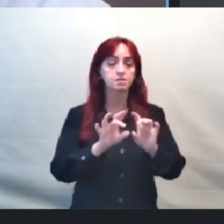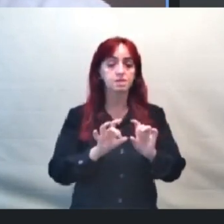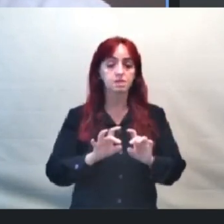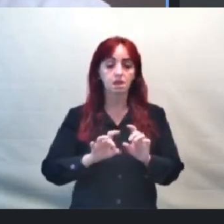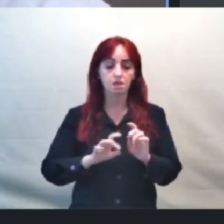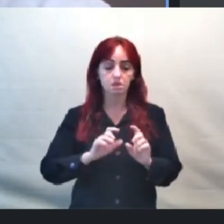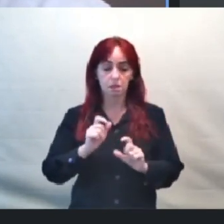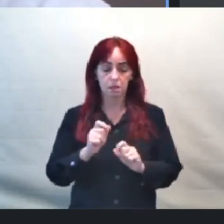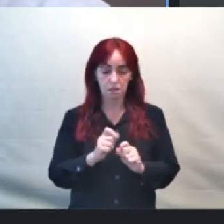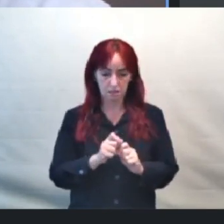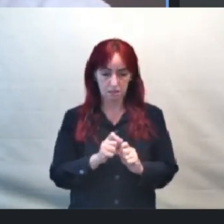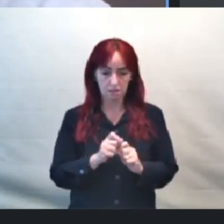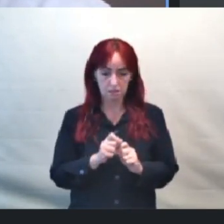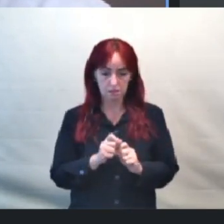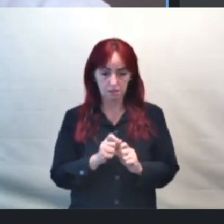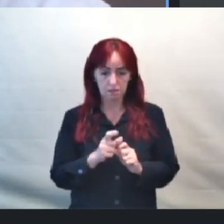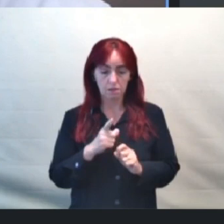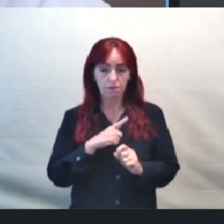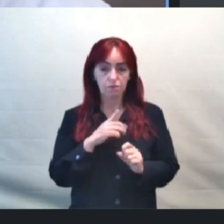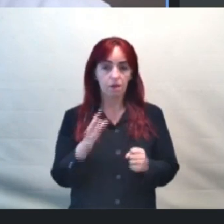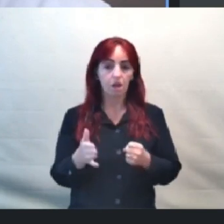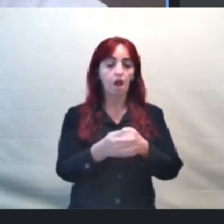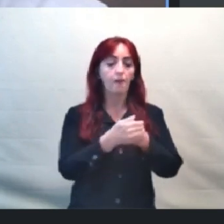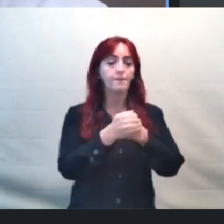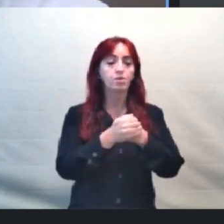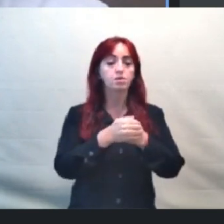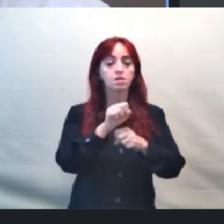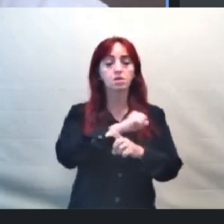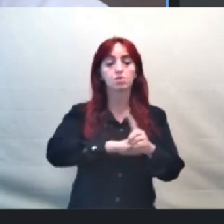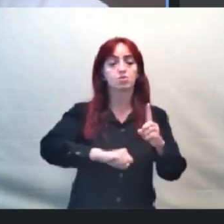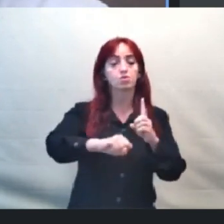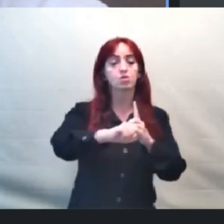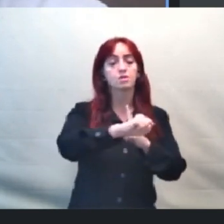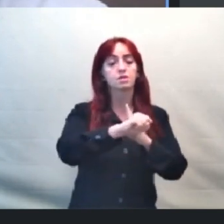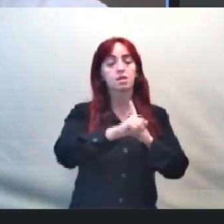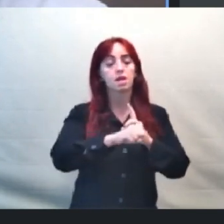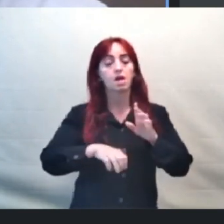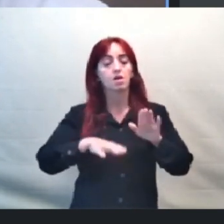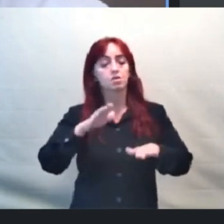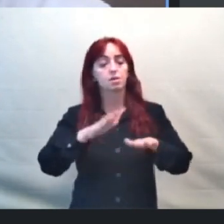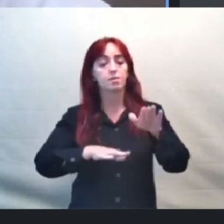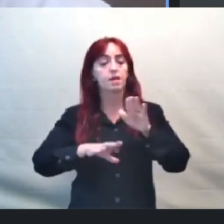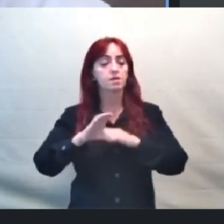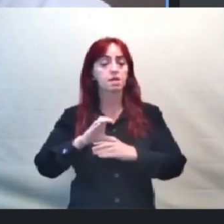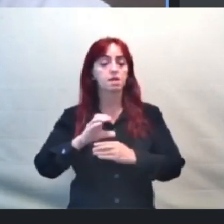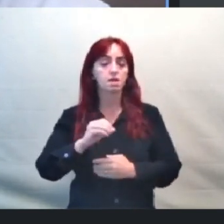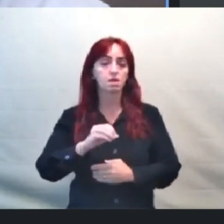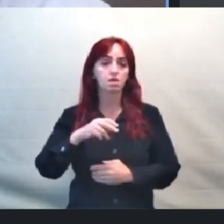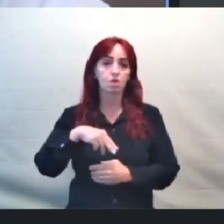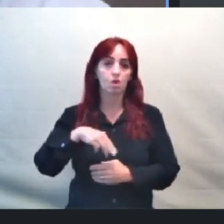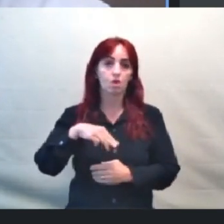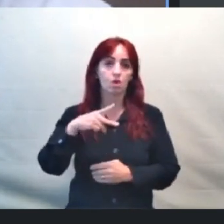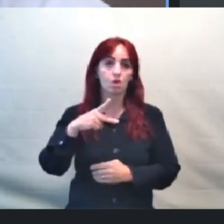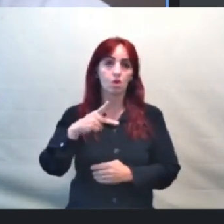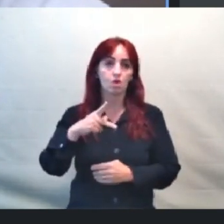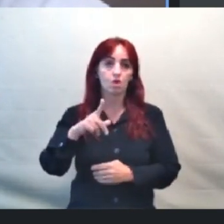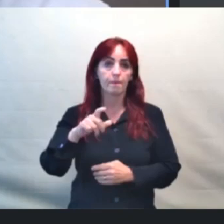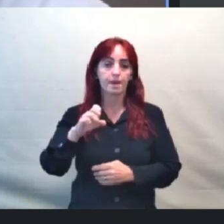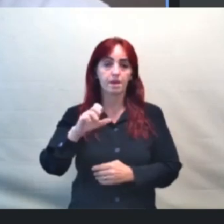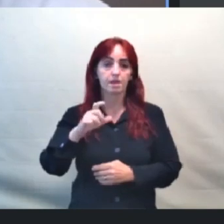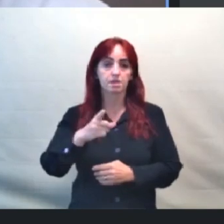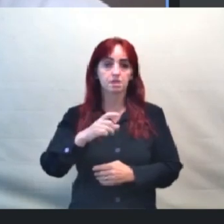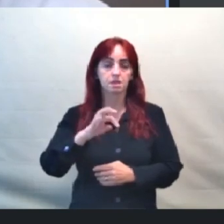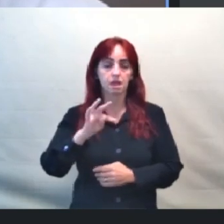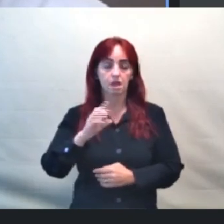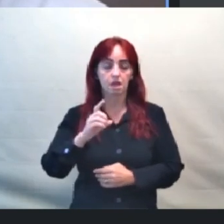no âmbito do que a gente chama de proteção social especial de média complexidade, a gente tem feito reordenamentos e